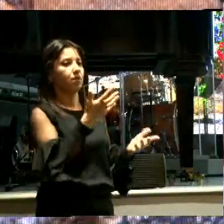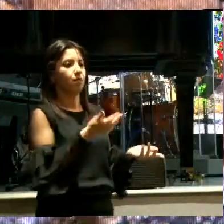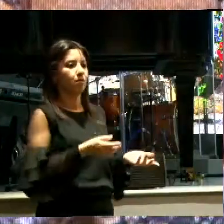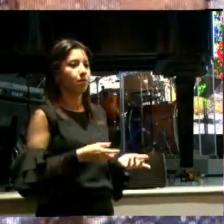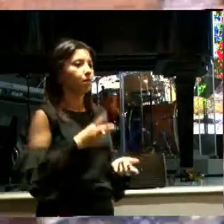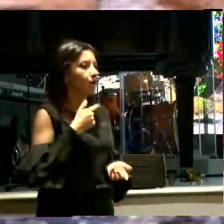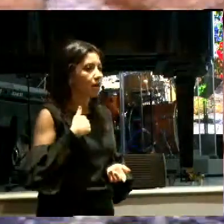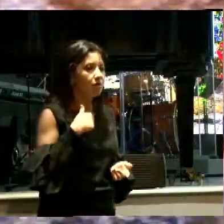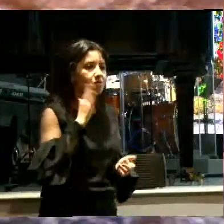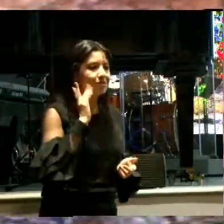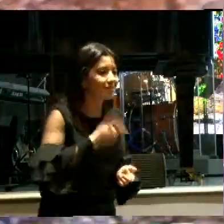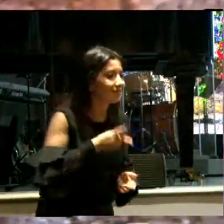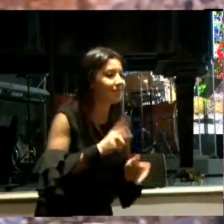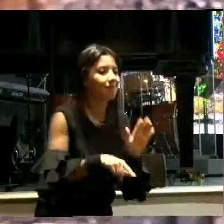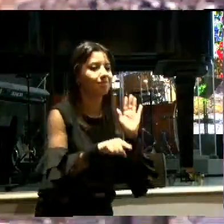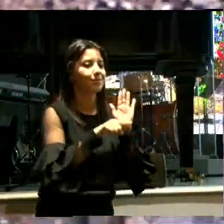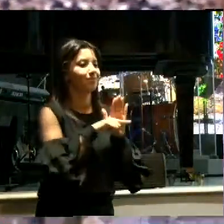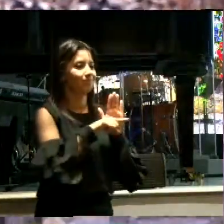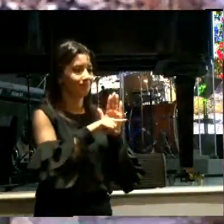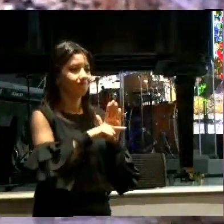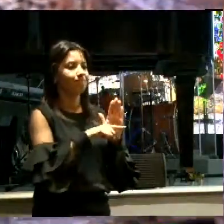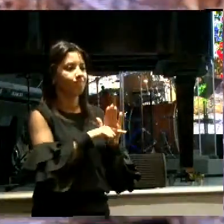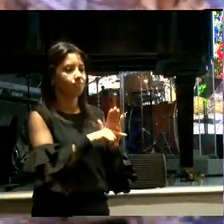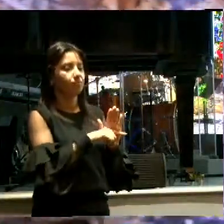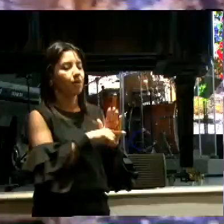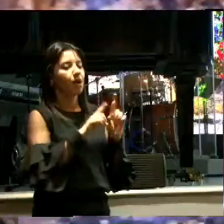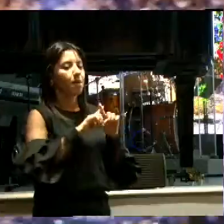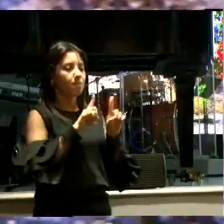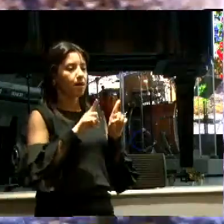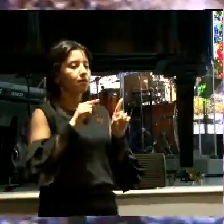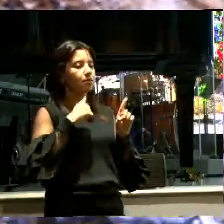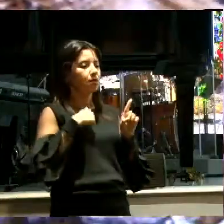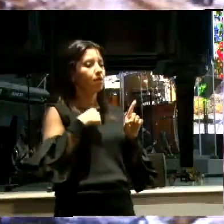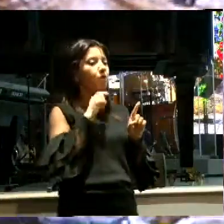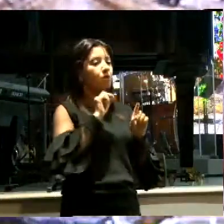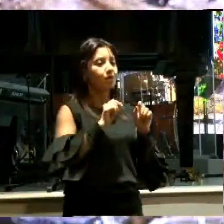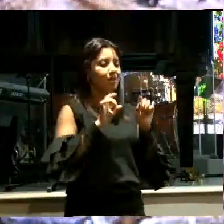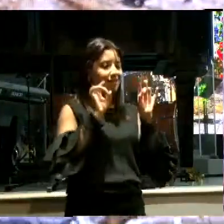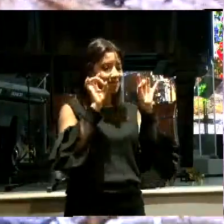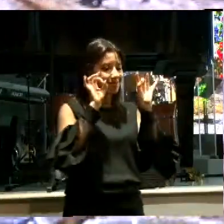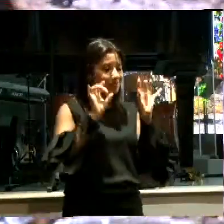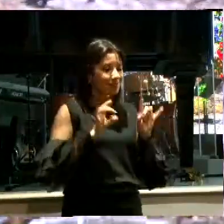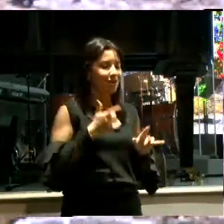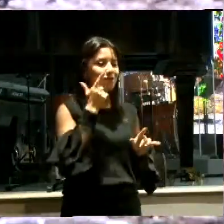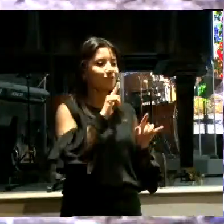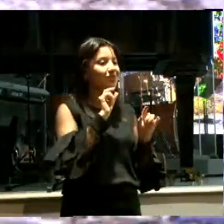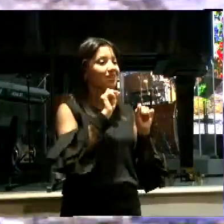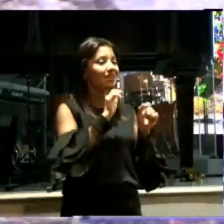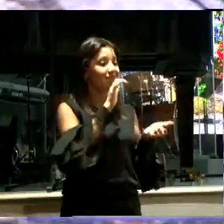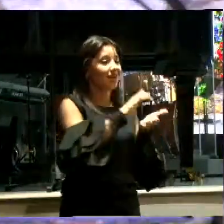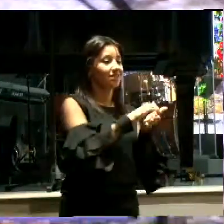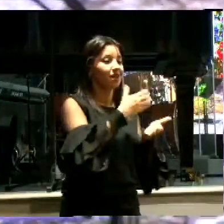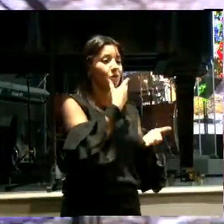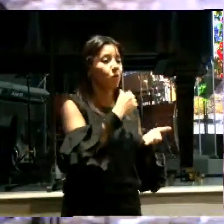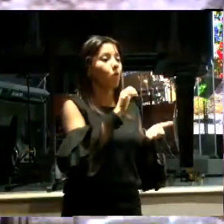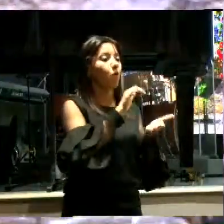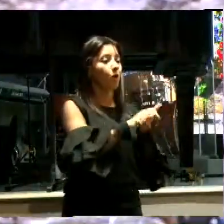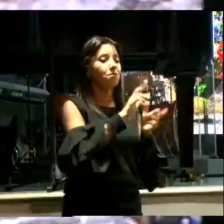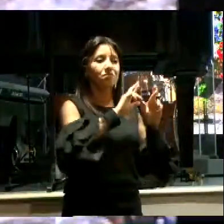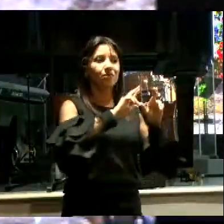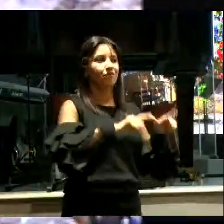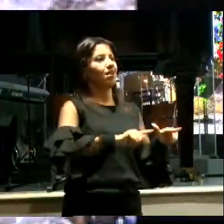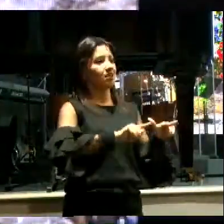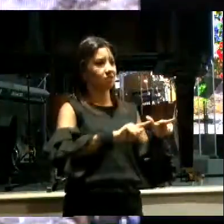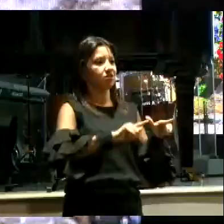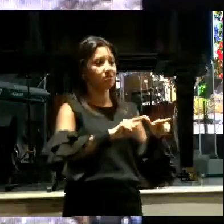Mas eu tive o privilégio de me casar com uma pessoa otimista, que fale, vai dar tudo certo, e